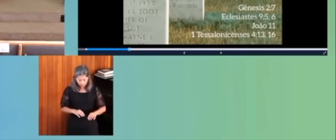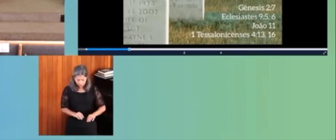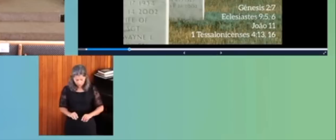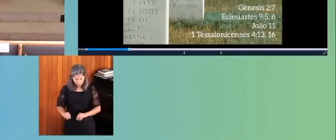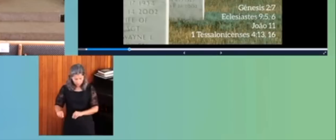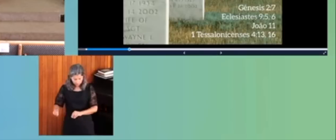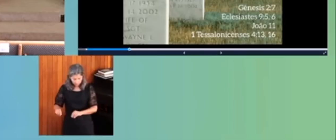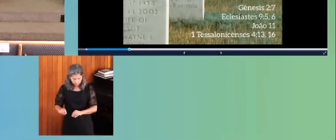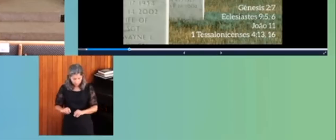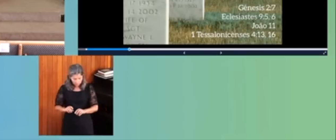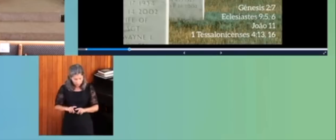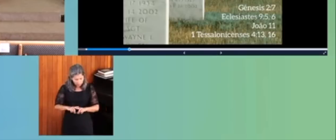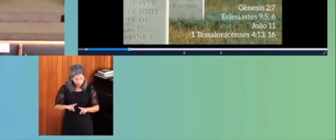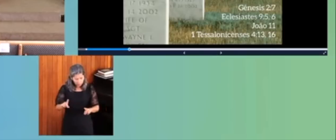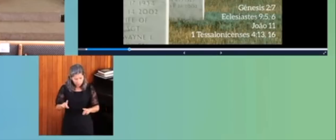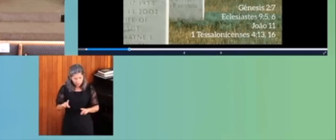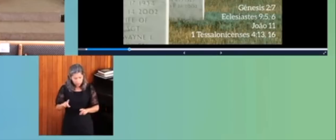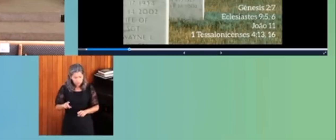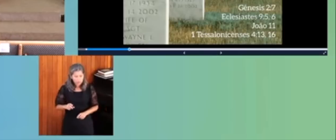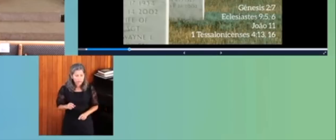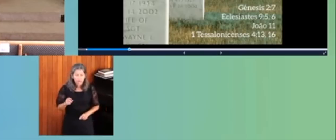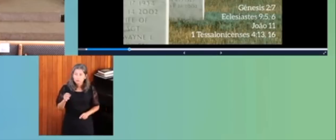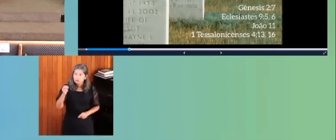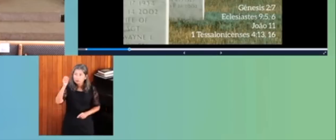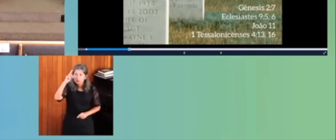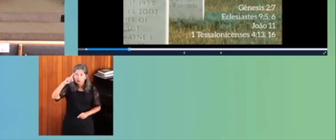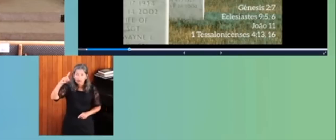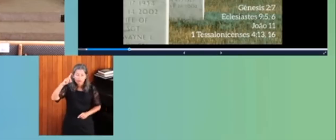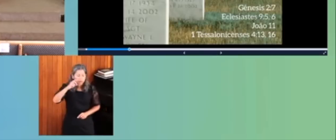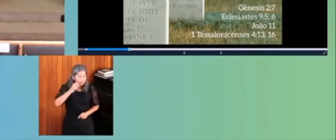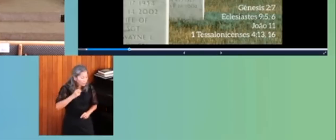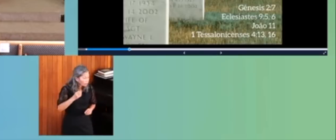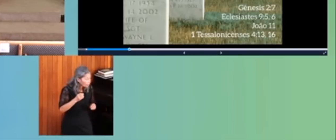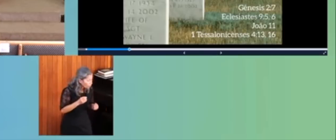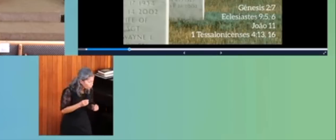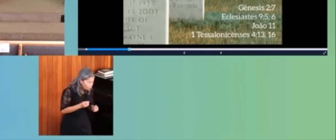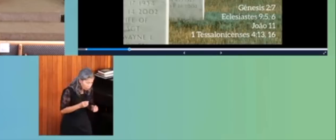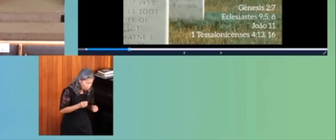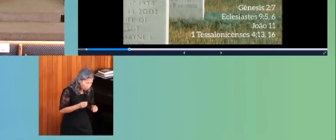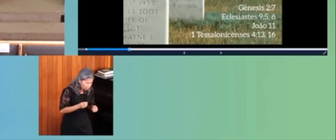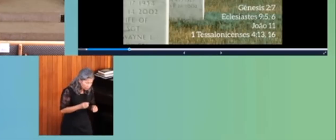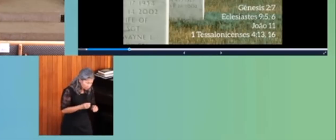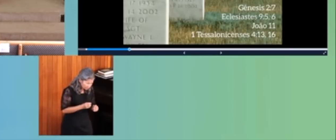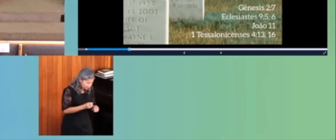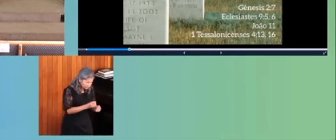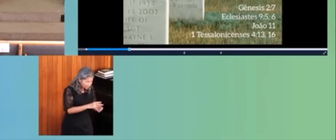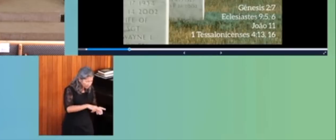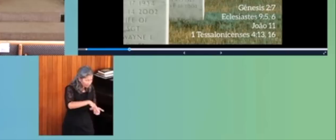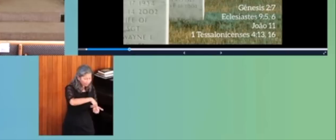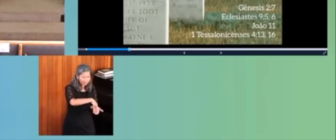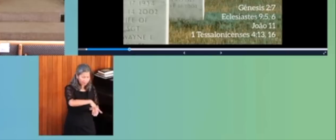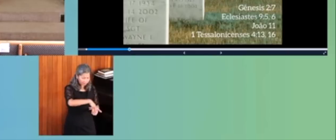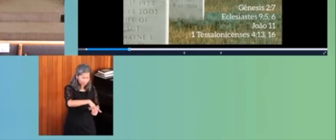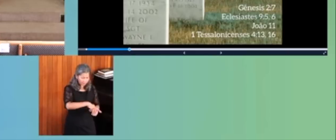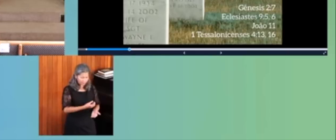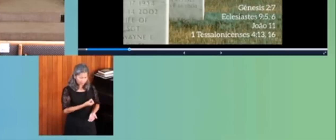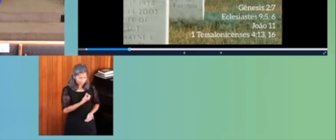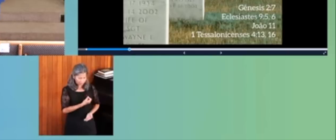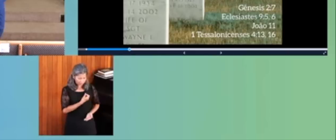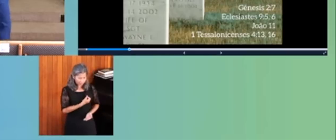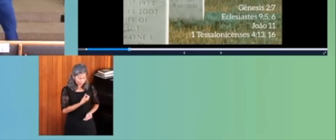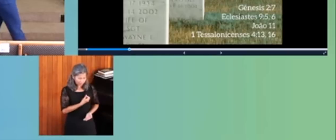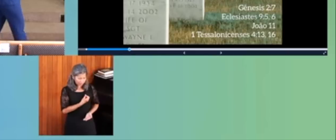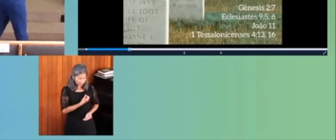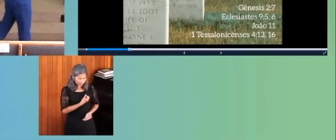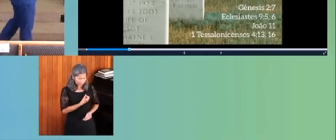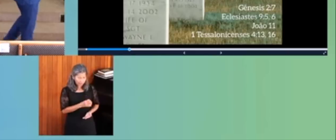união se rompe e a pessoa deixa de existir até a volta de Jesus, ou, infelizmente, até 1000 anos depois, na segunda ressurreição. Eclesiastes 9, 5,